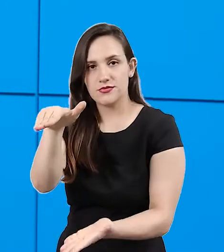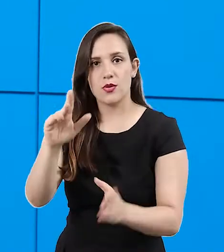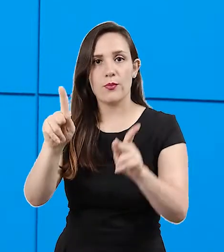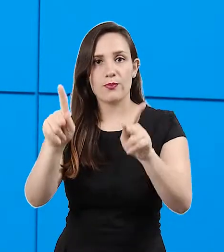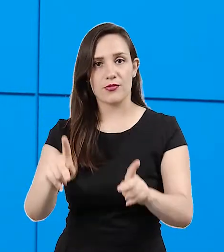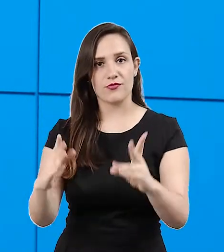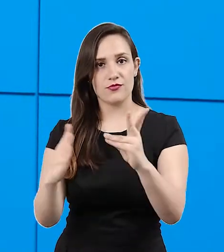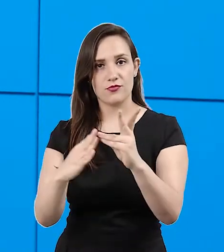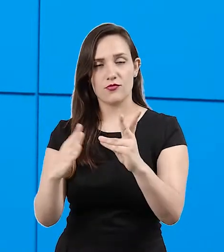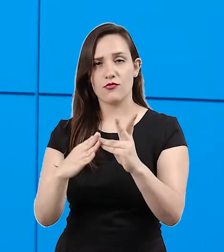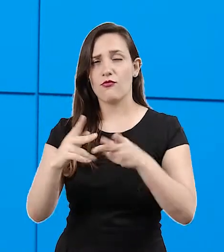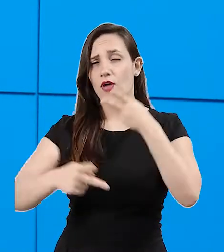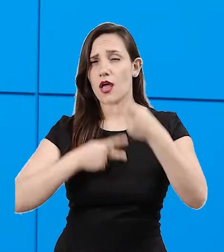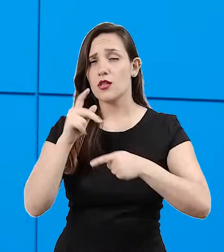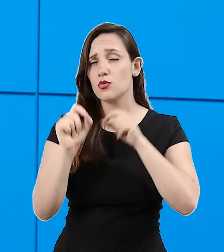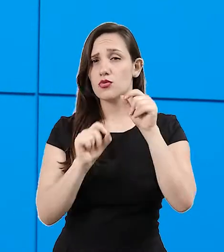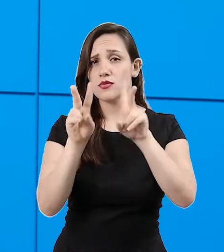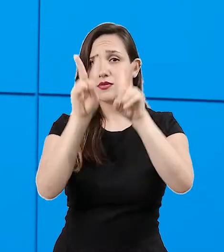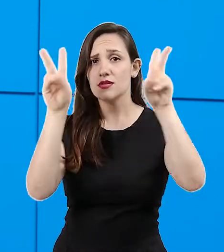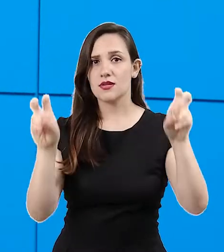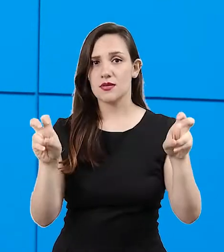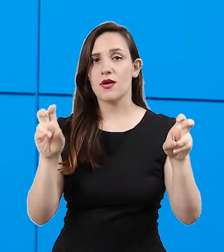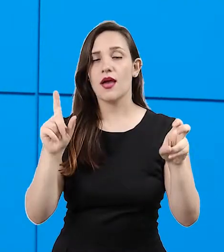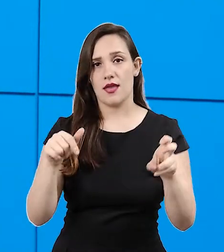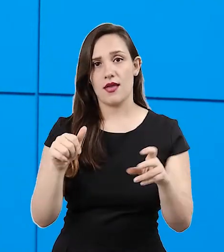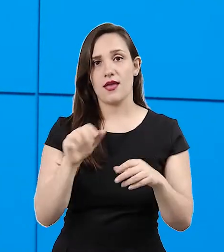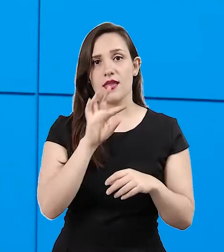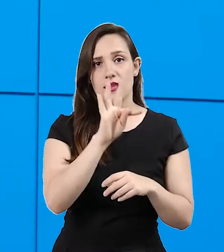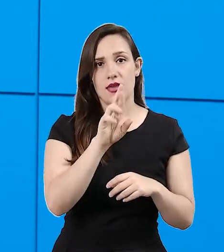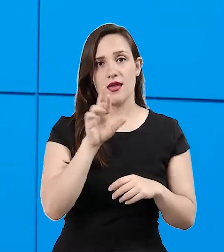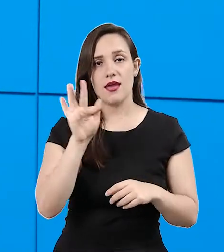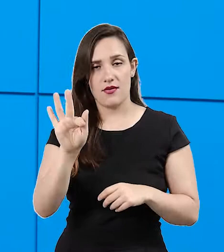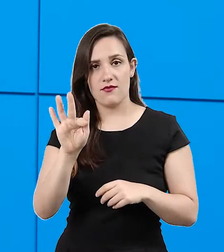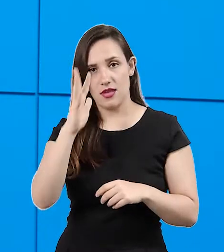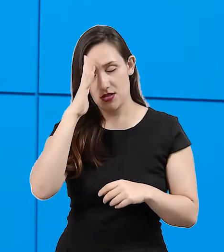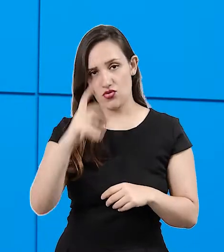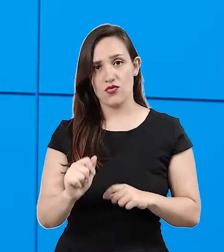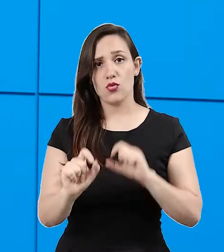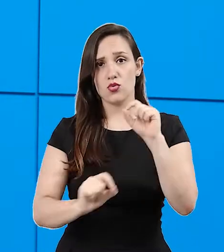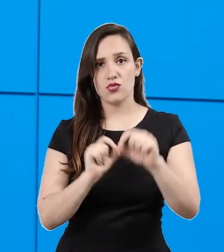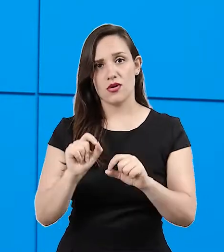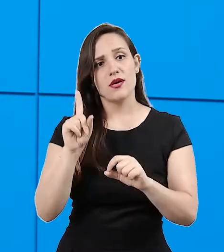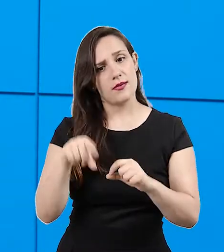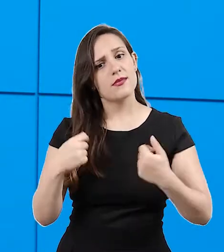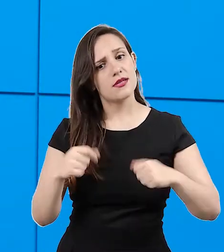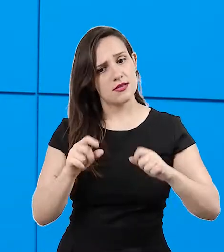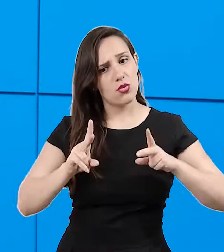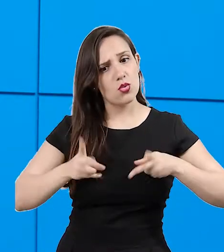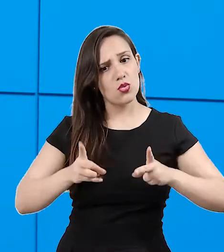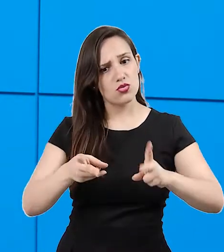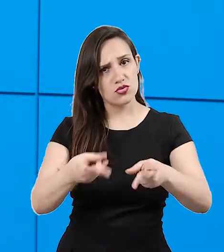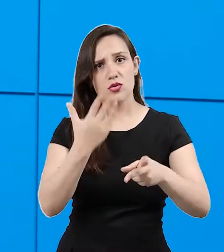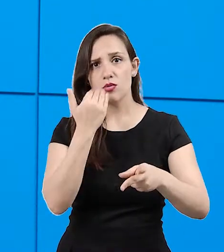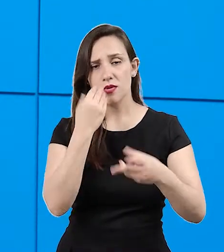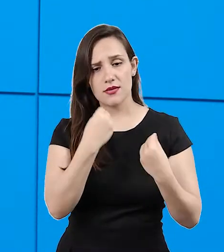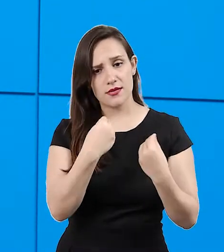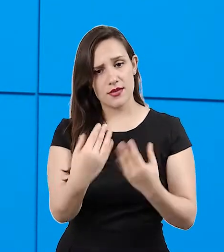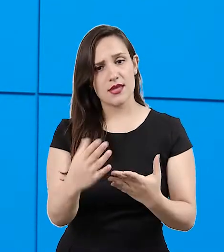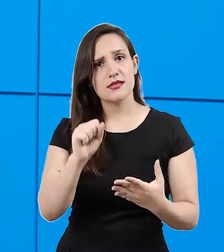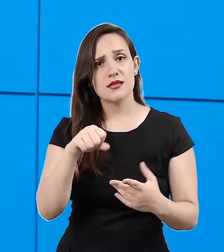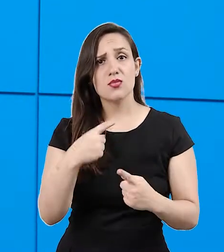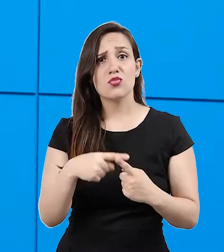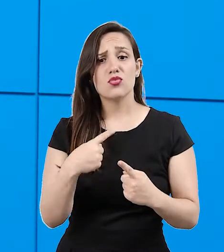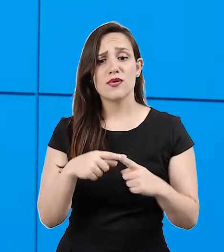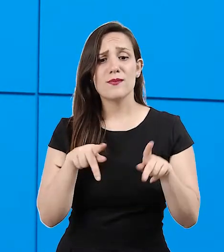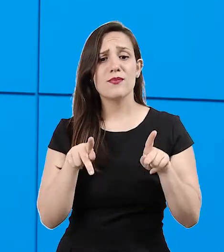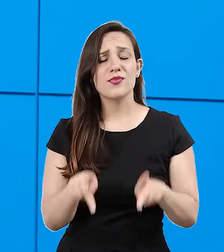indígenas do Estado o cumprimento de decisão liminar do TRF da Terceira Região, que reforça a continuidade do serviço em